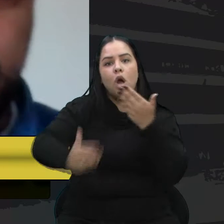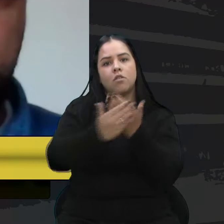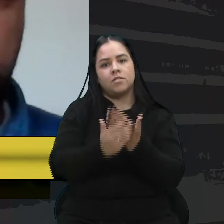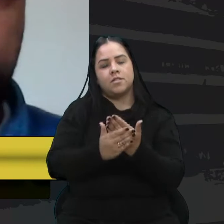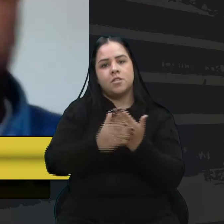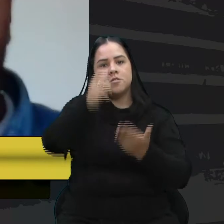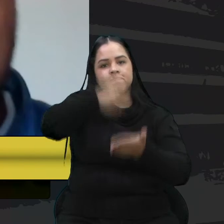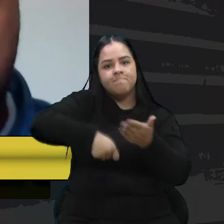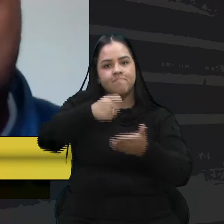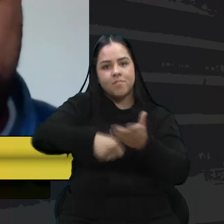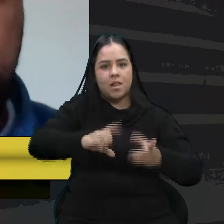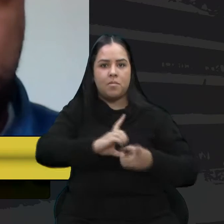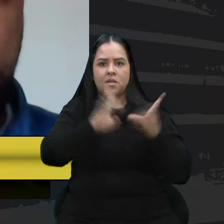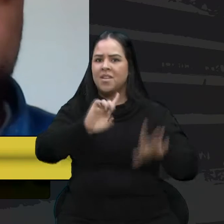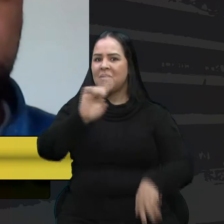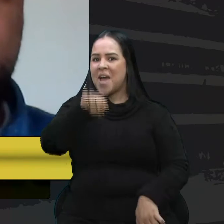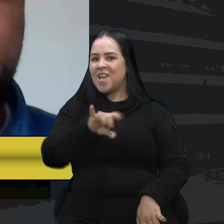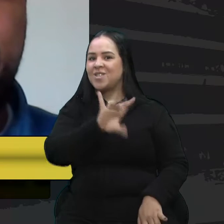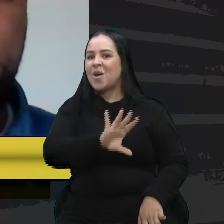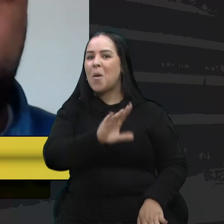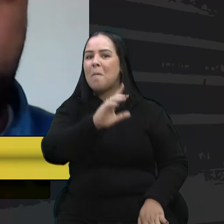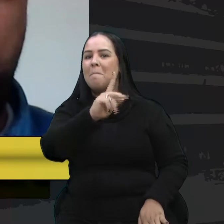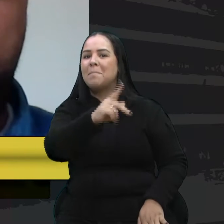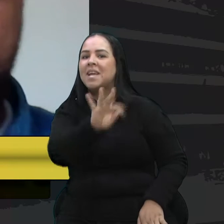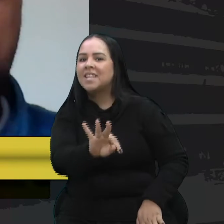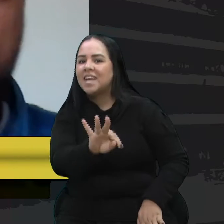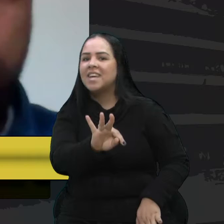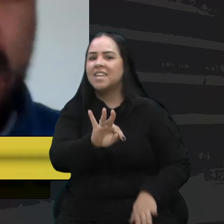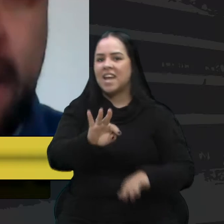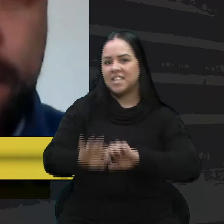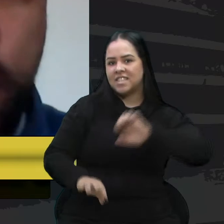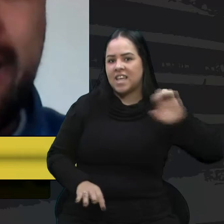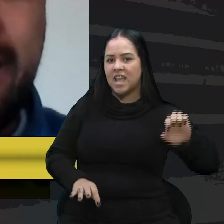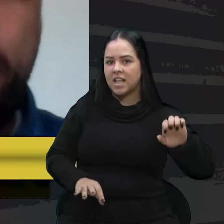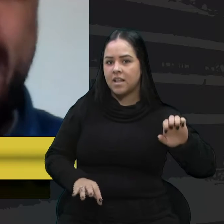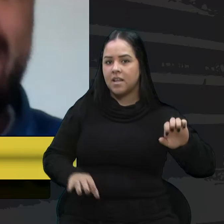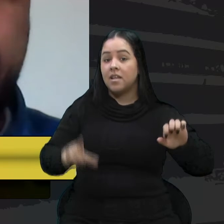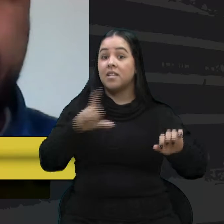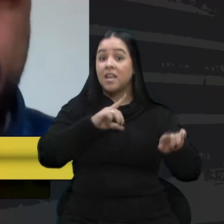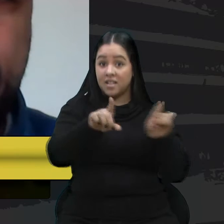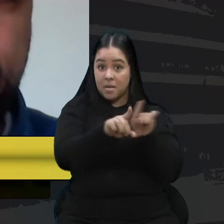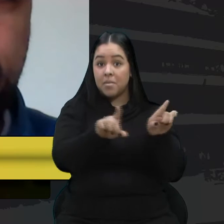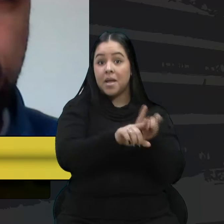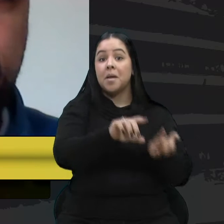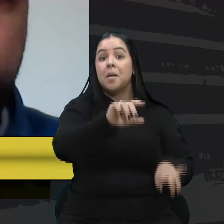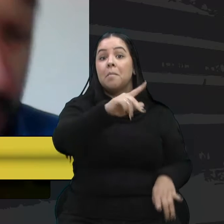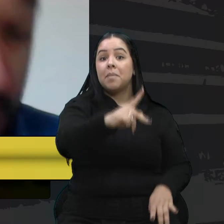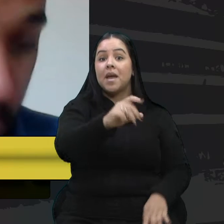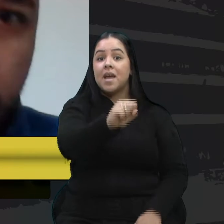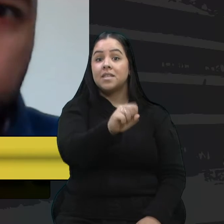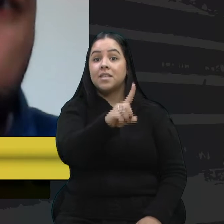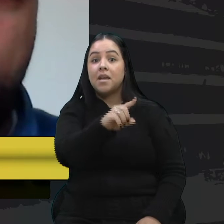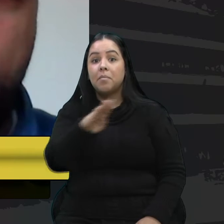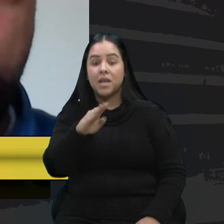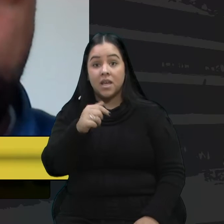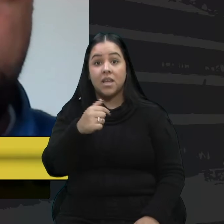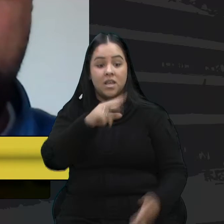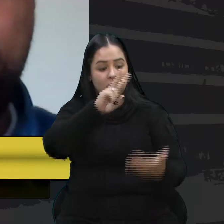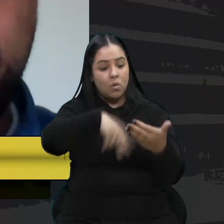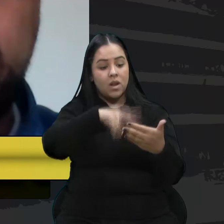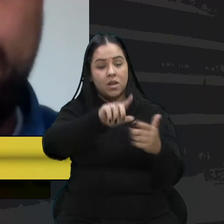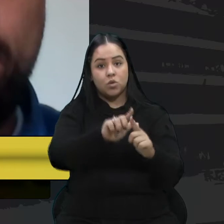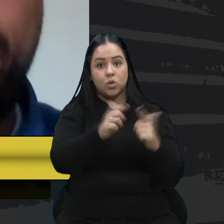aliás, não é só o PT e a esquerda que estava na rua. Ontem teve nota do PSDB. E eu li no Jornal Pioneiro